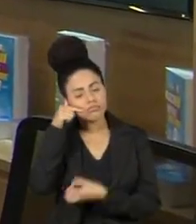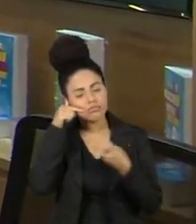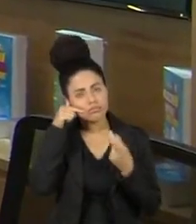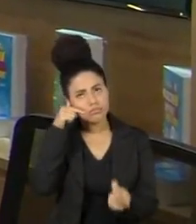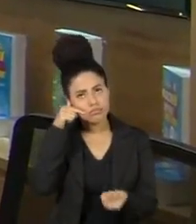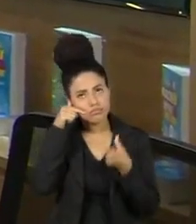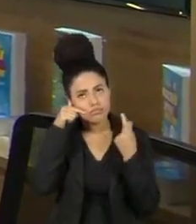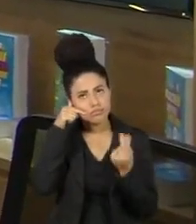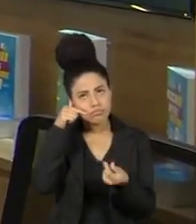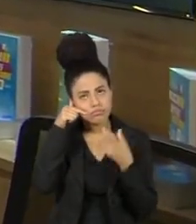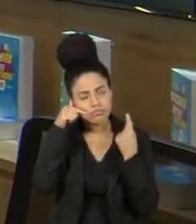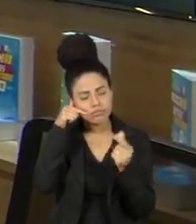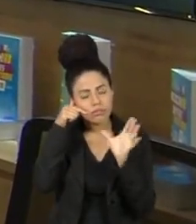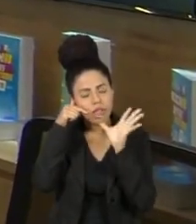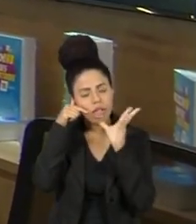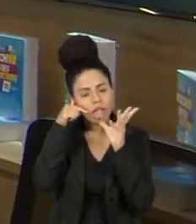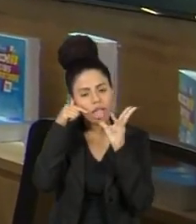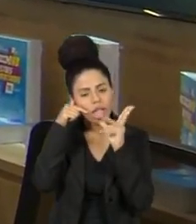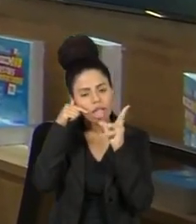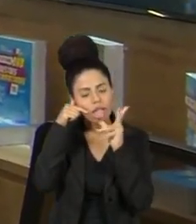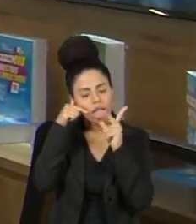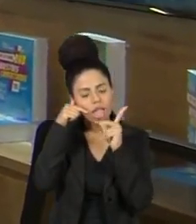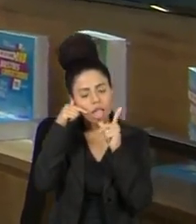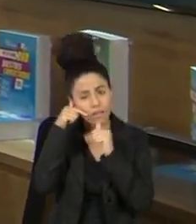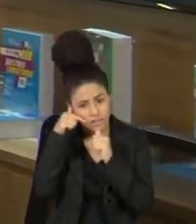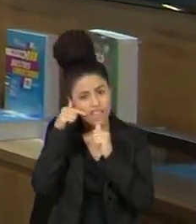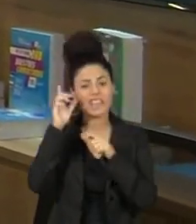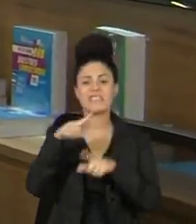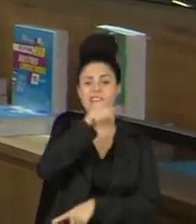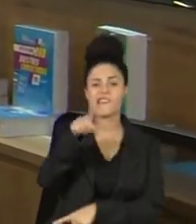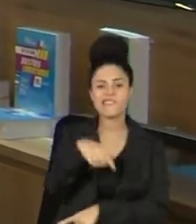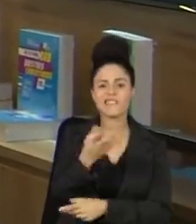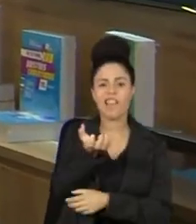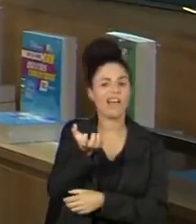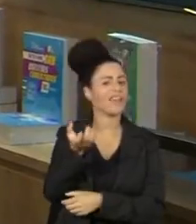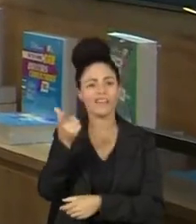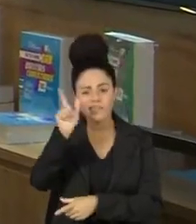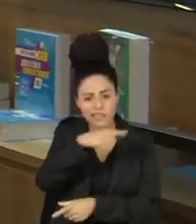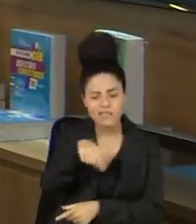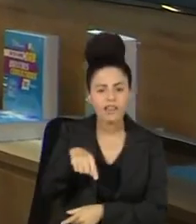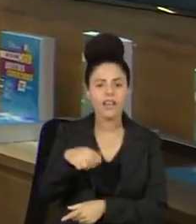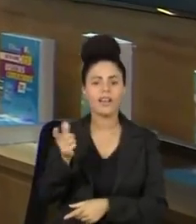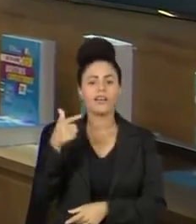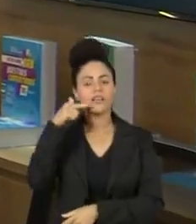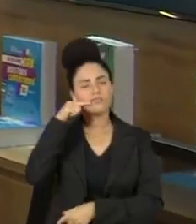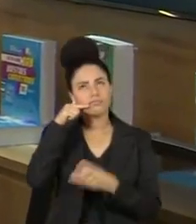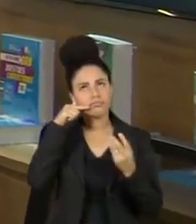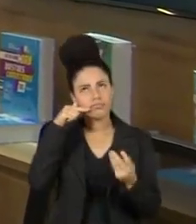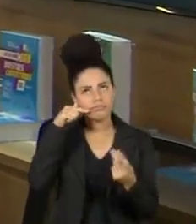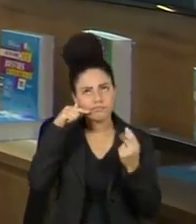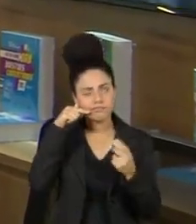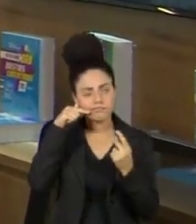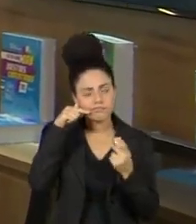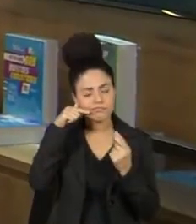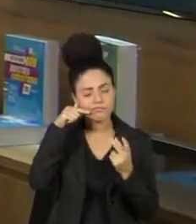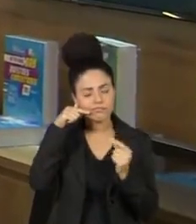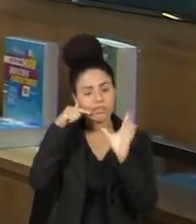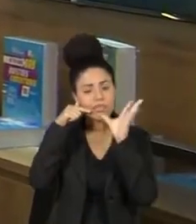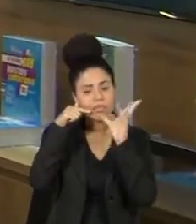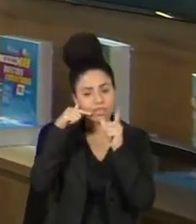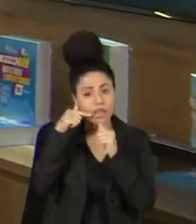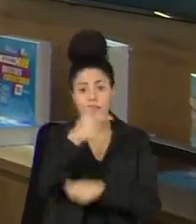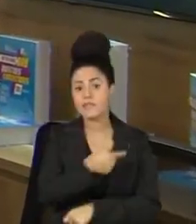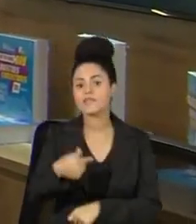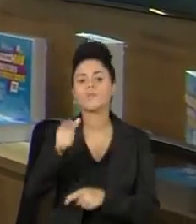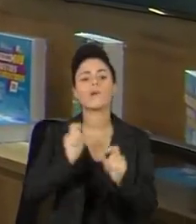aquela musiquinha sempre muito irritante para poder cancelar um serviço, pode virar coisa do passado. Isso porque, a partir dessa